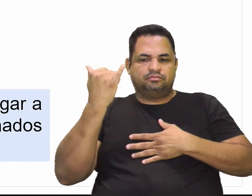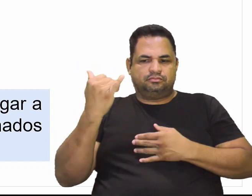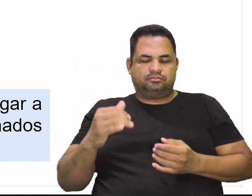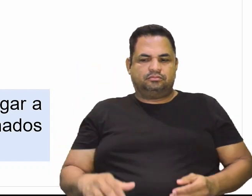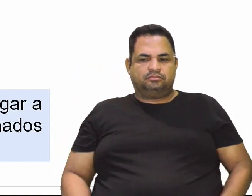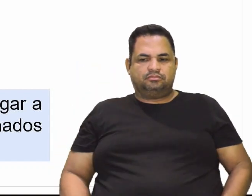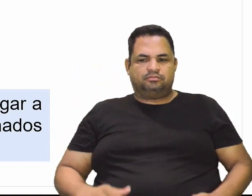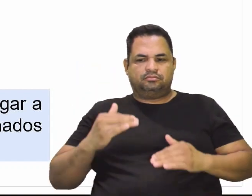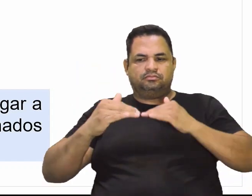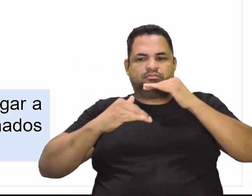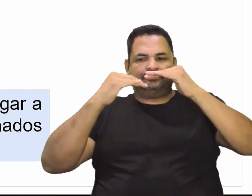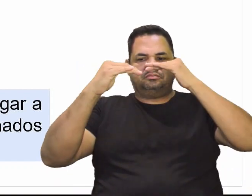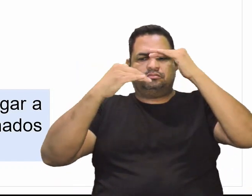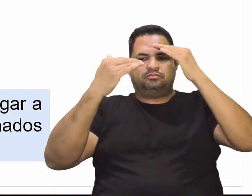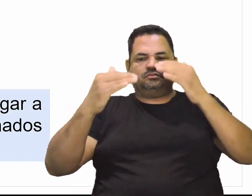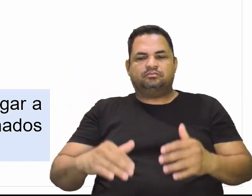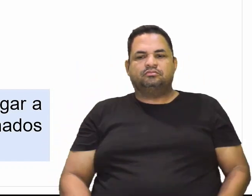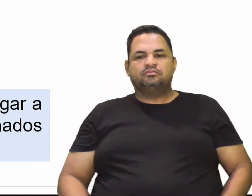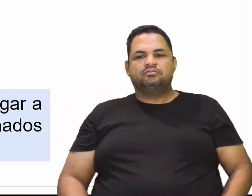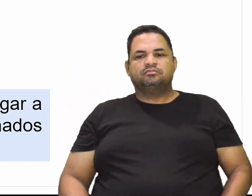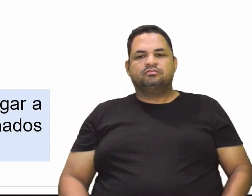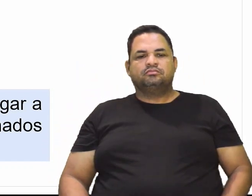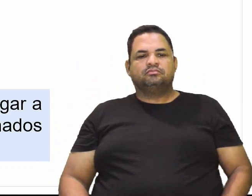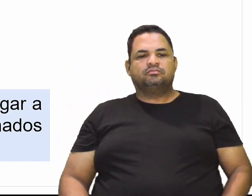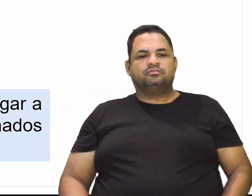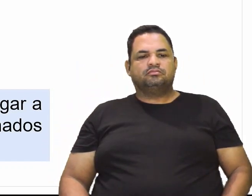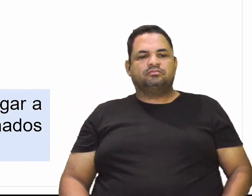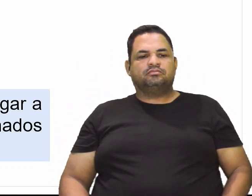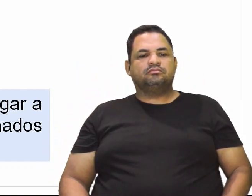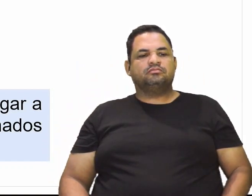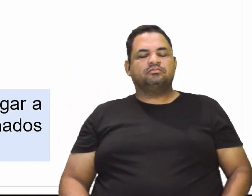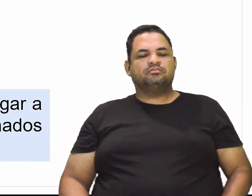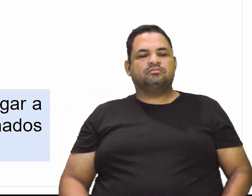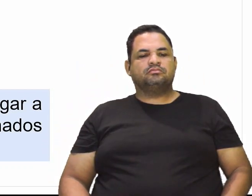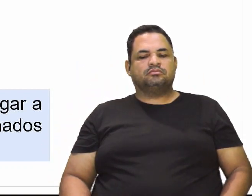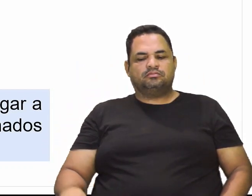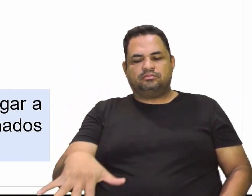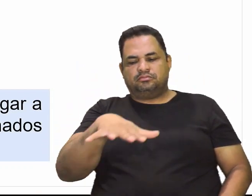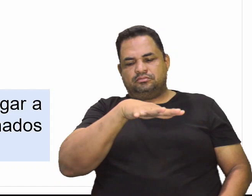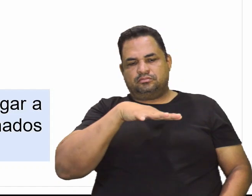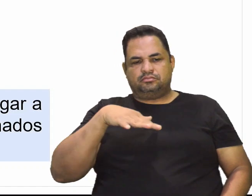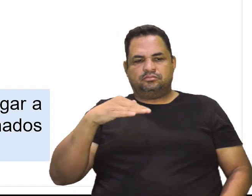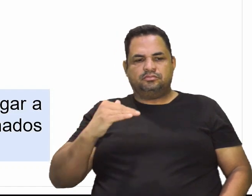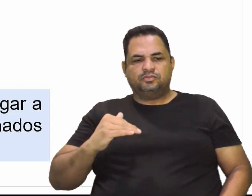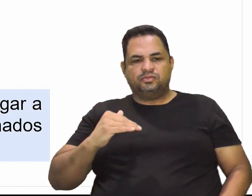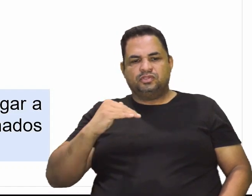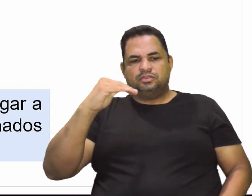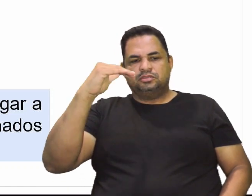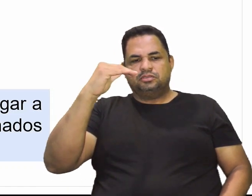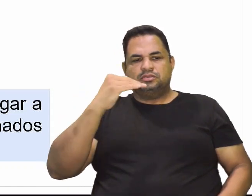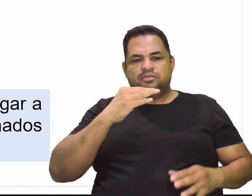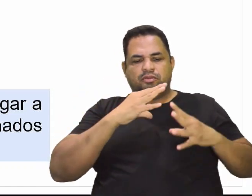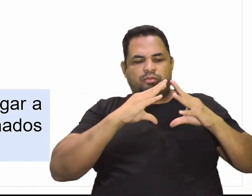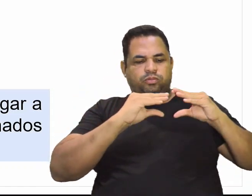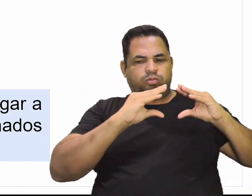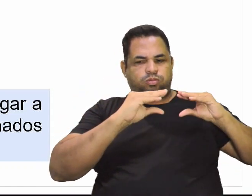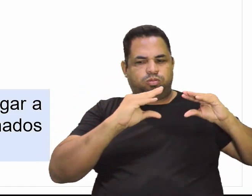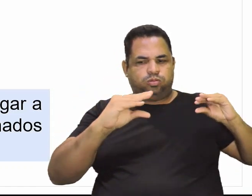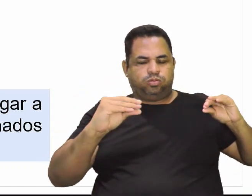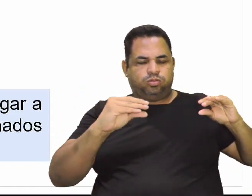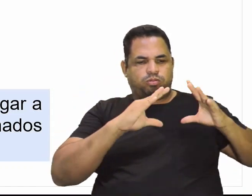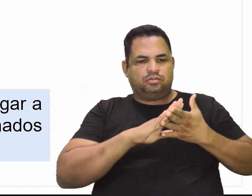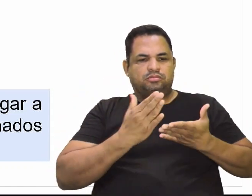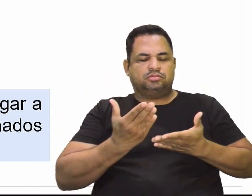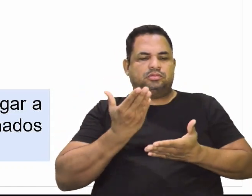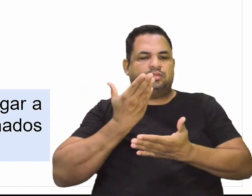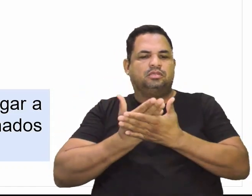se desenvolveu justamente naquela região do Crescente Fértil, que em uma aula lá